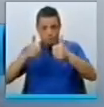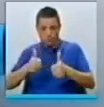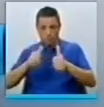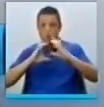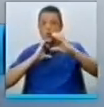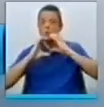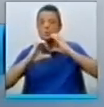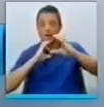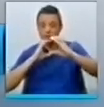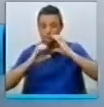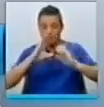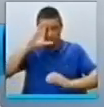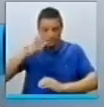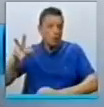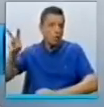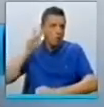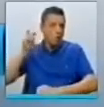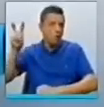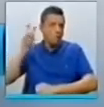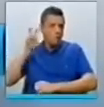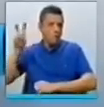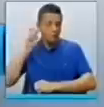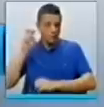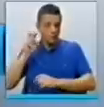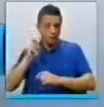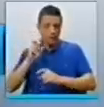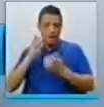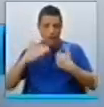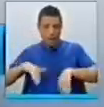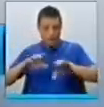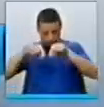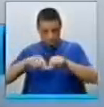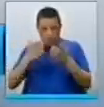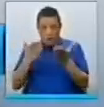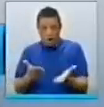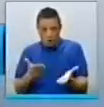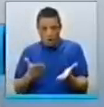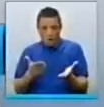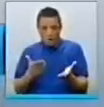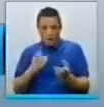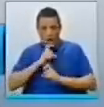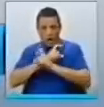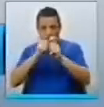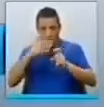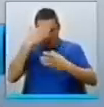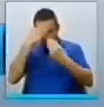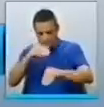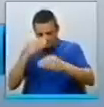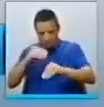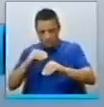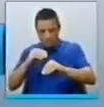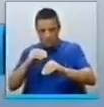comunicação saber ouvir é fundamental e e e isso neste momento é ensinado e é